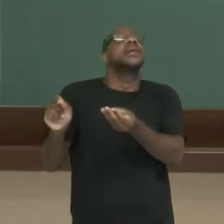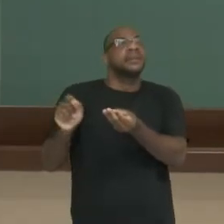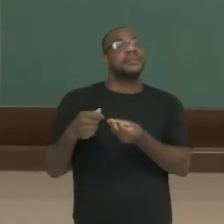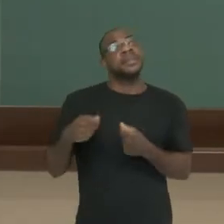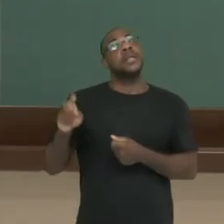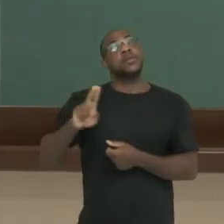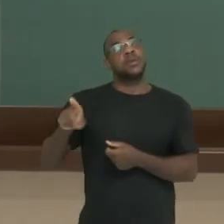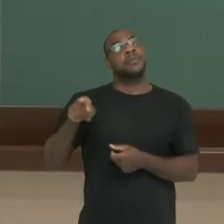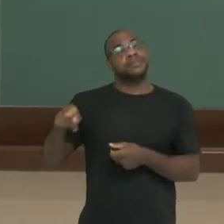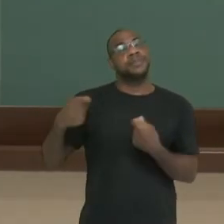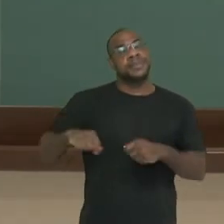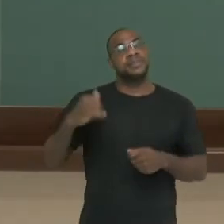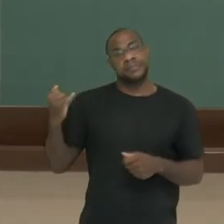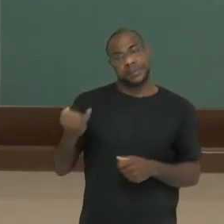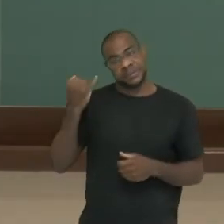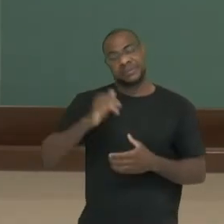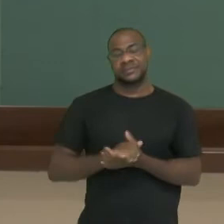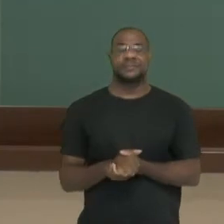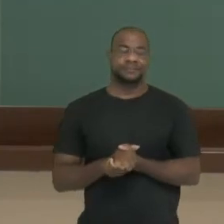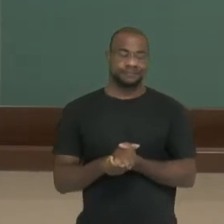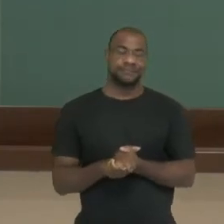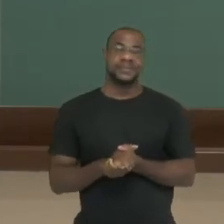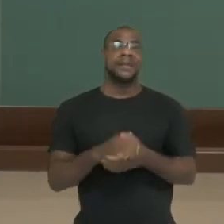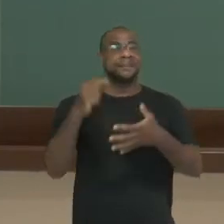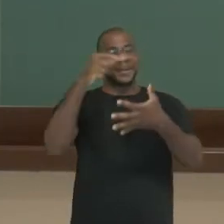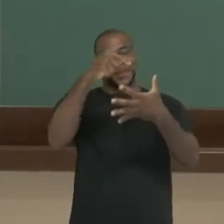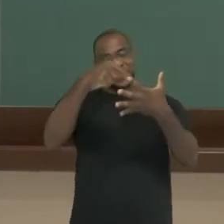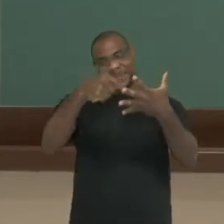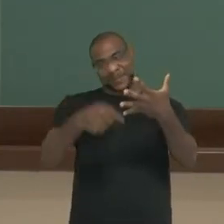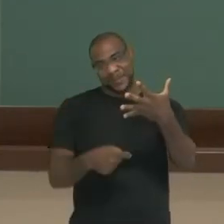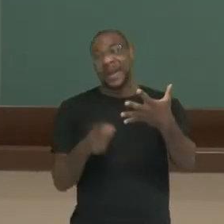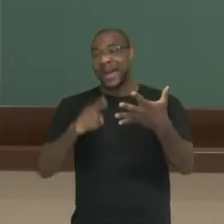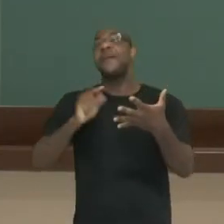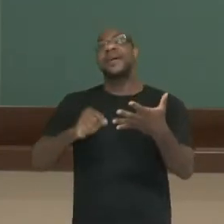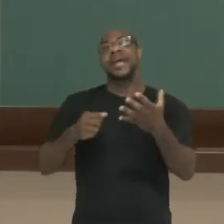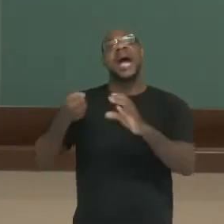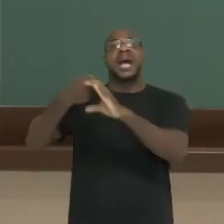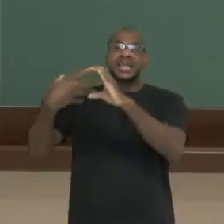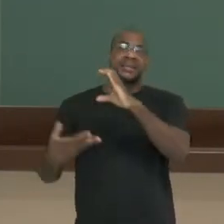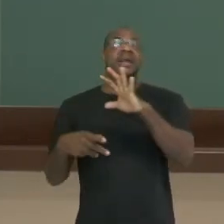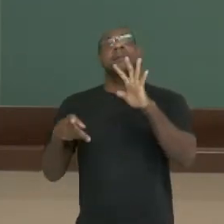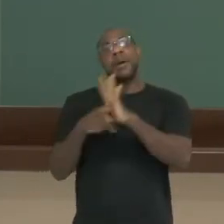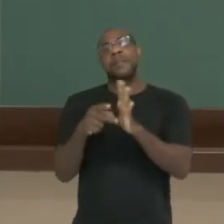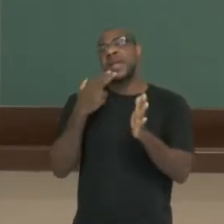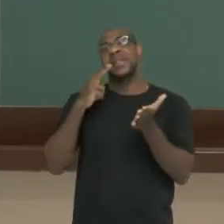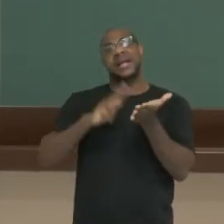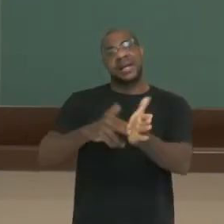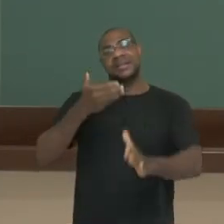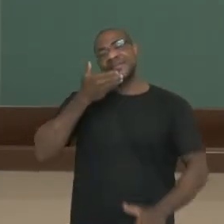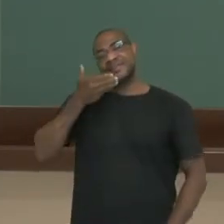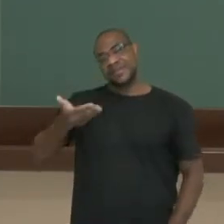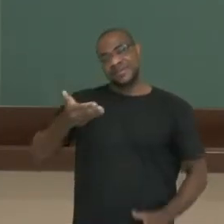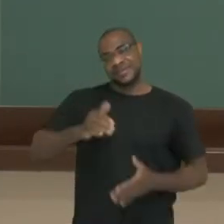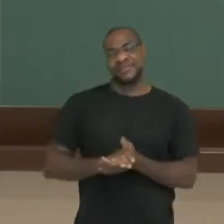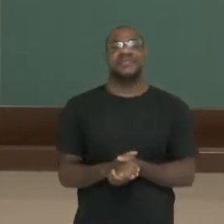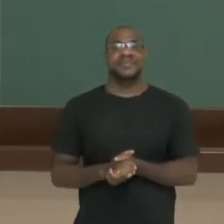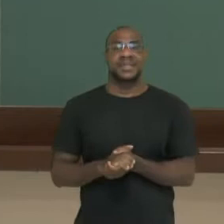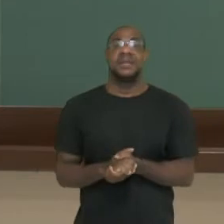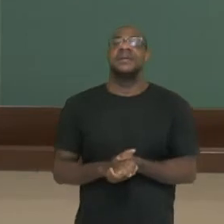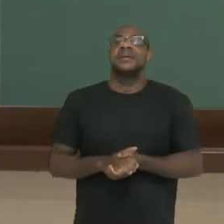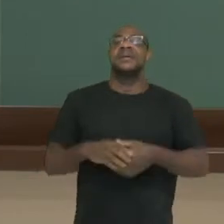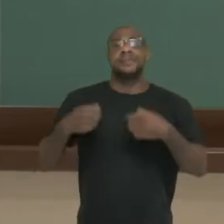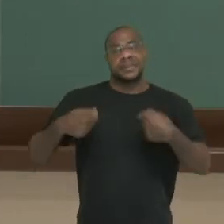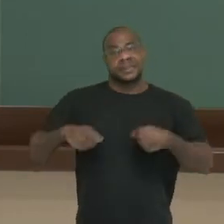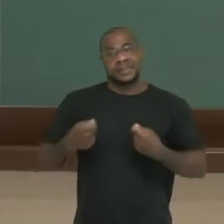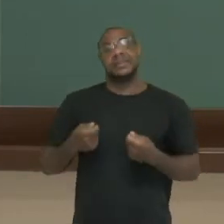que constituem os requisitos para que tenhamos uma carta de solicitação e que a nossa linguagem cumpra com